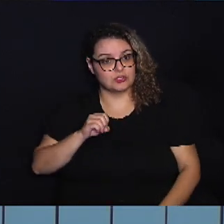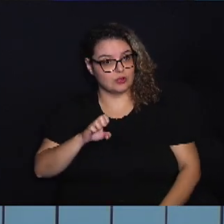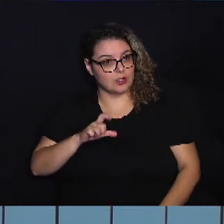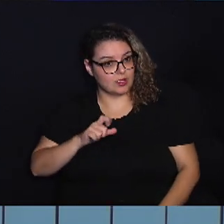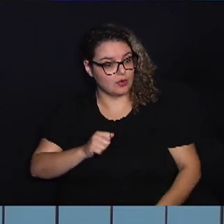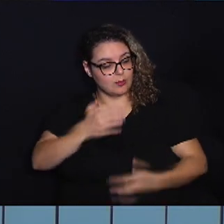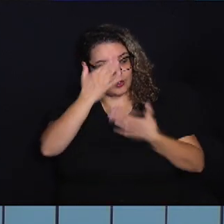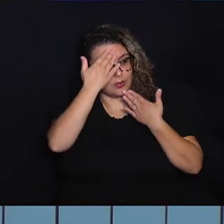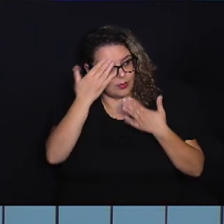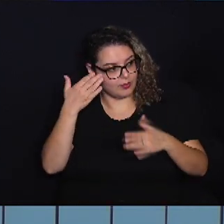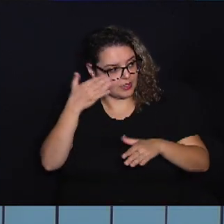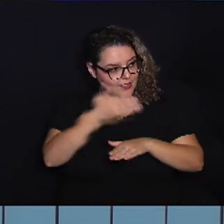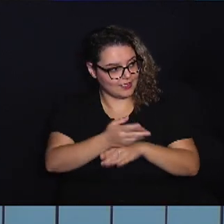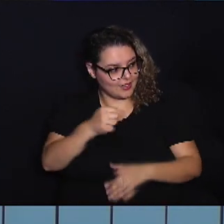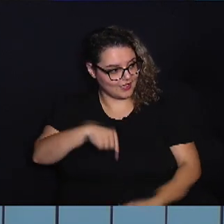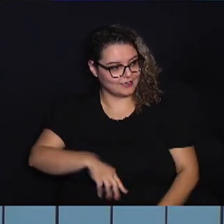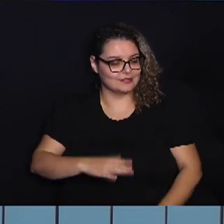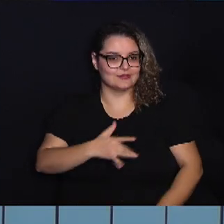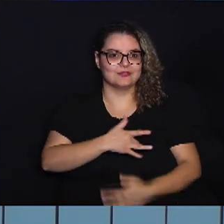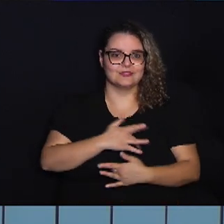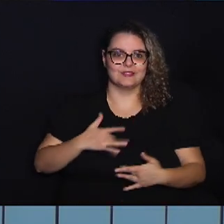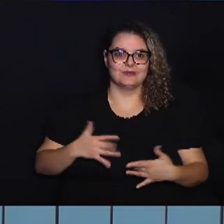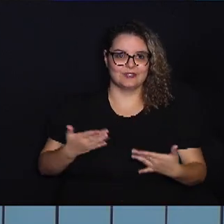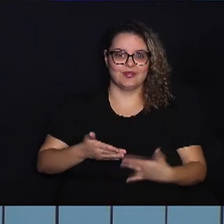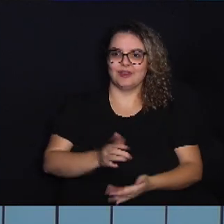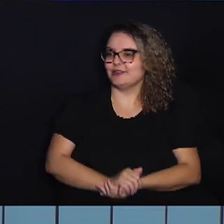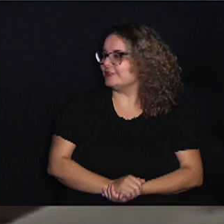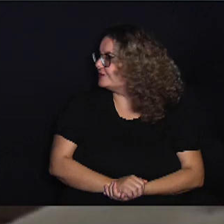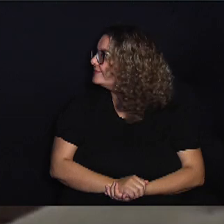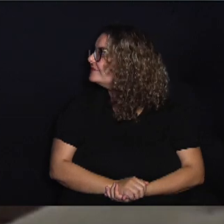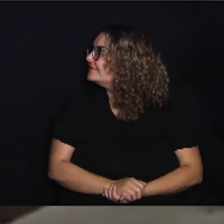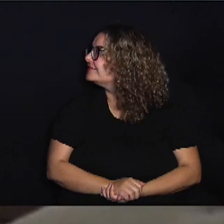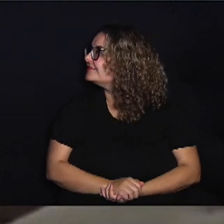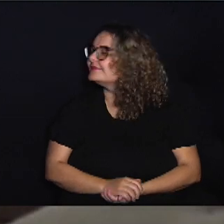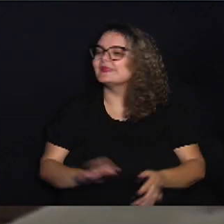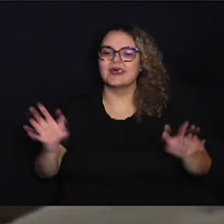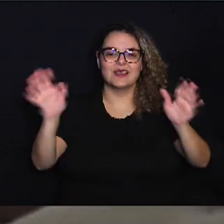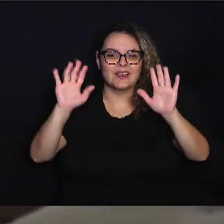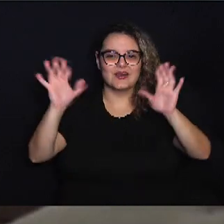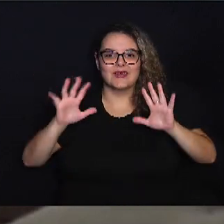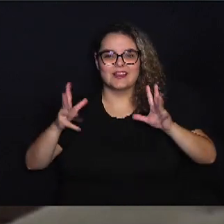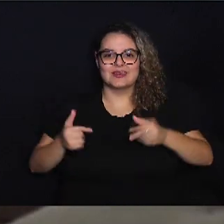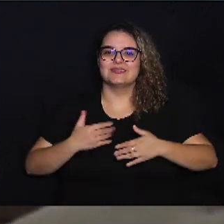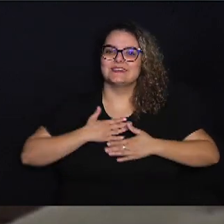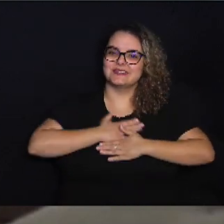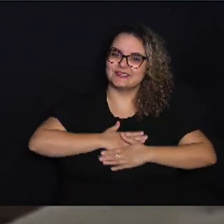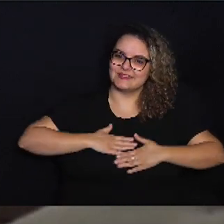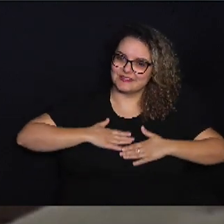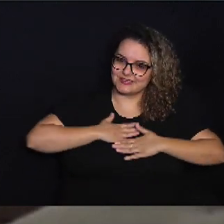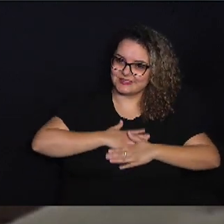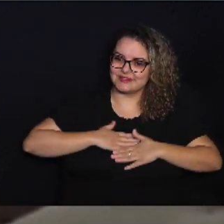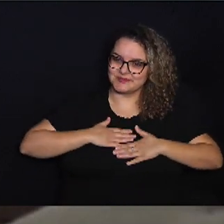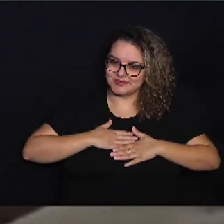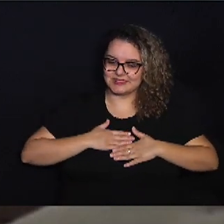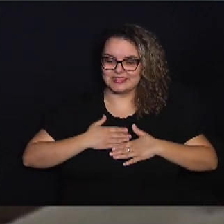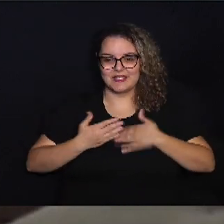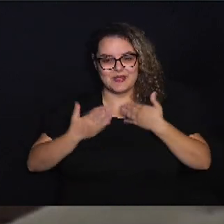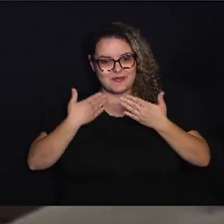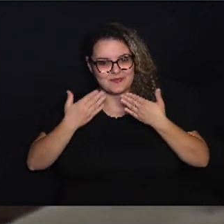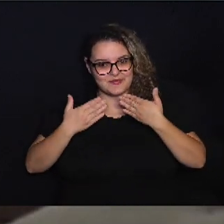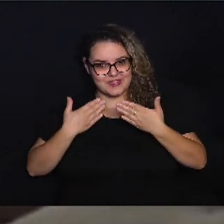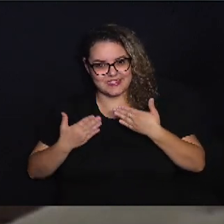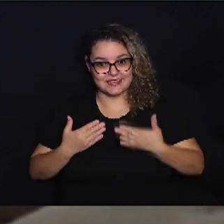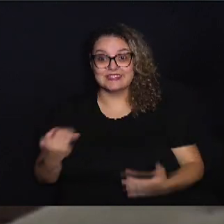pela sua participação aqui no Saúde Agora. Olá a todos, é um prazer muito grande poder bater esse